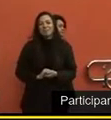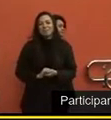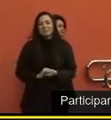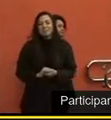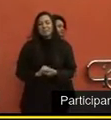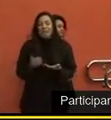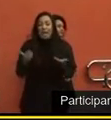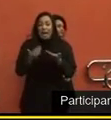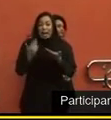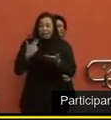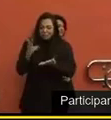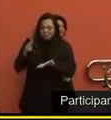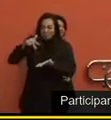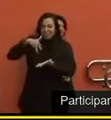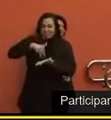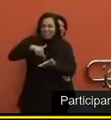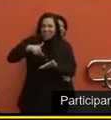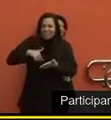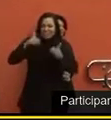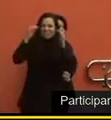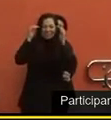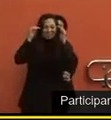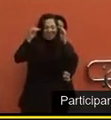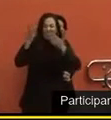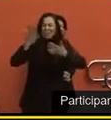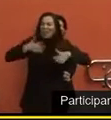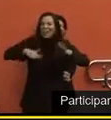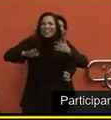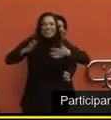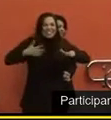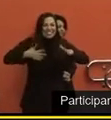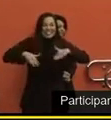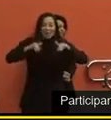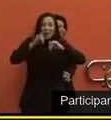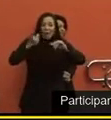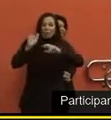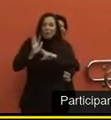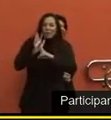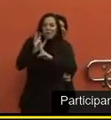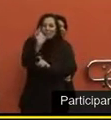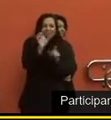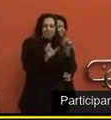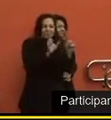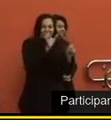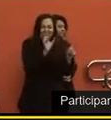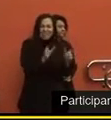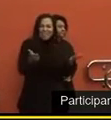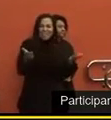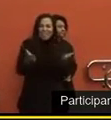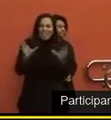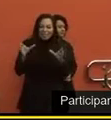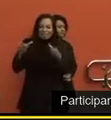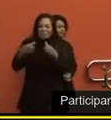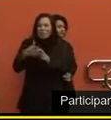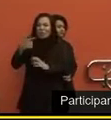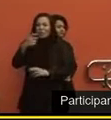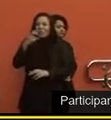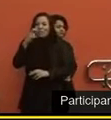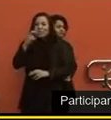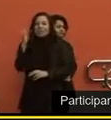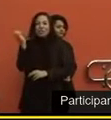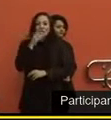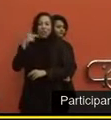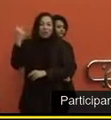Encontro-me neste púlpito com muita honra e alegria, com a missão de representar nesta fala esse grupo de 25